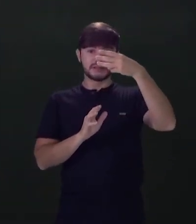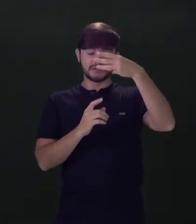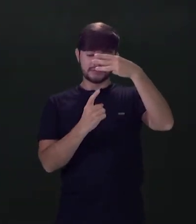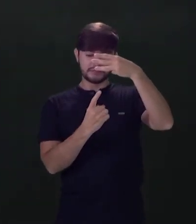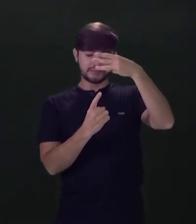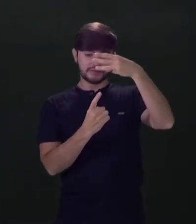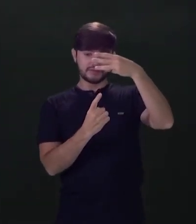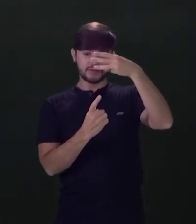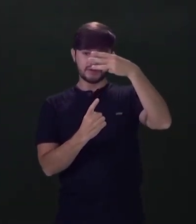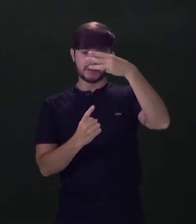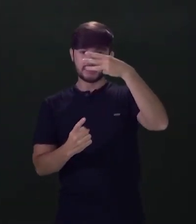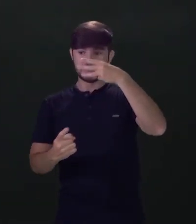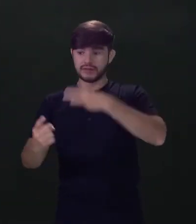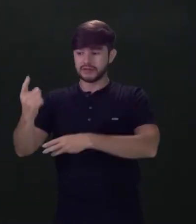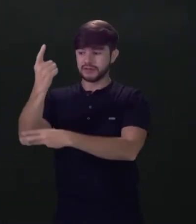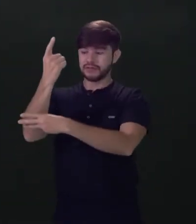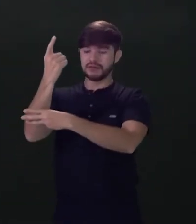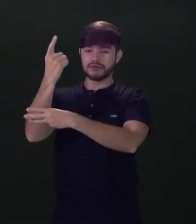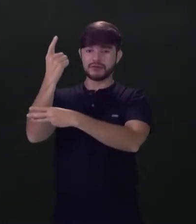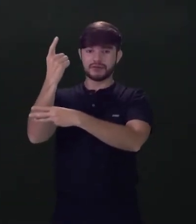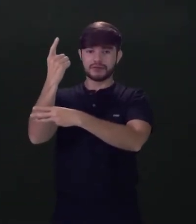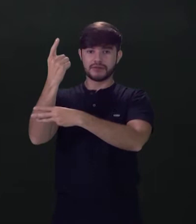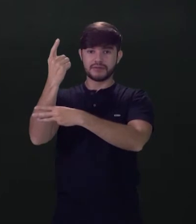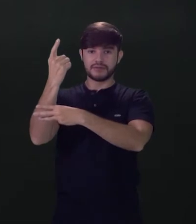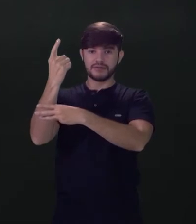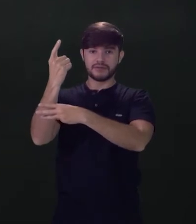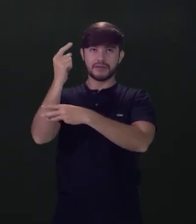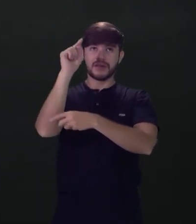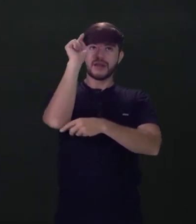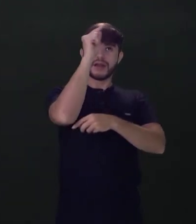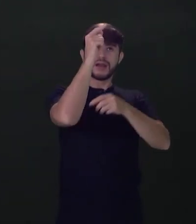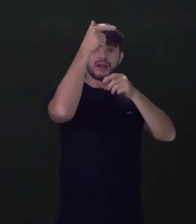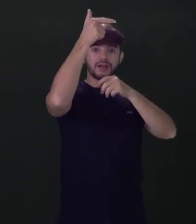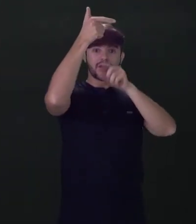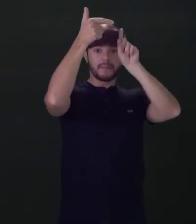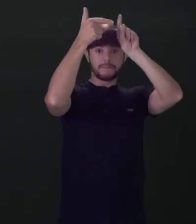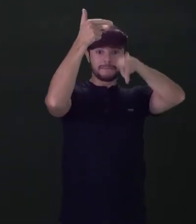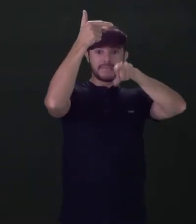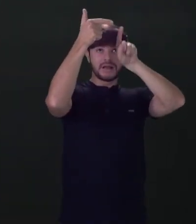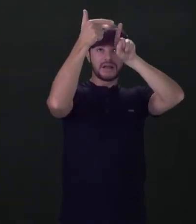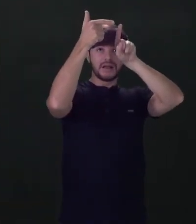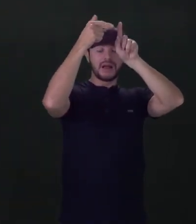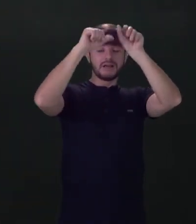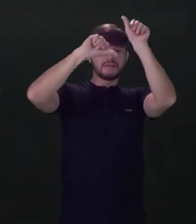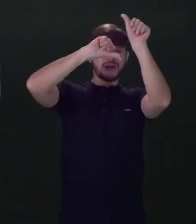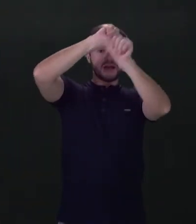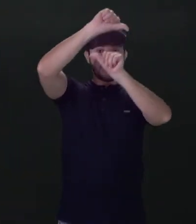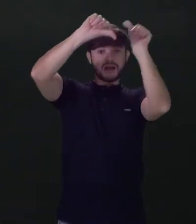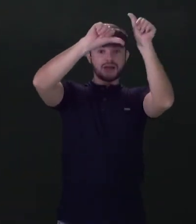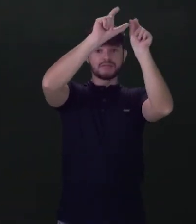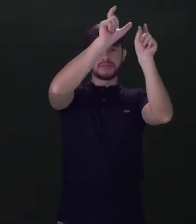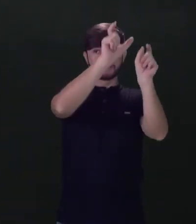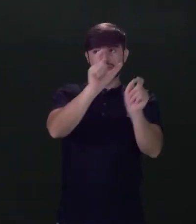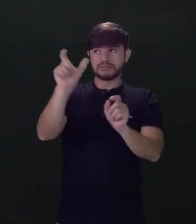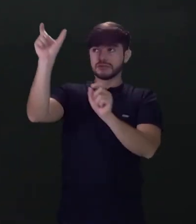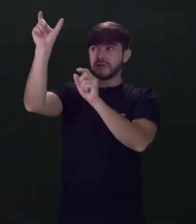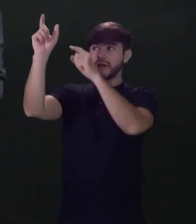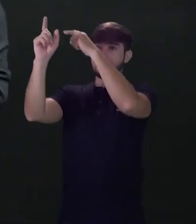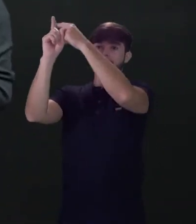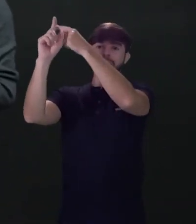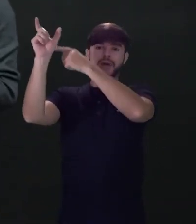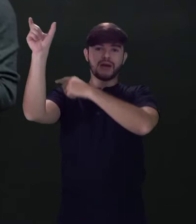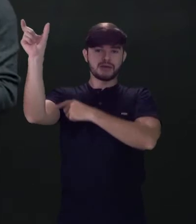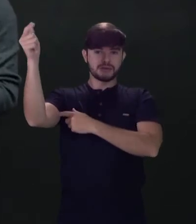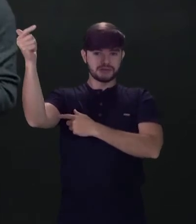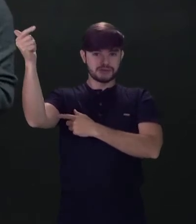3 sobre 1 passará a ser 1 sobre 3. E automaticamente, esse expoente que era menos 2 passará